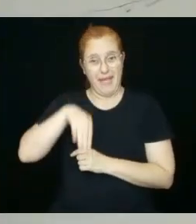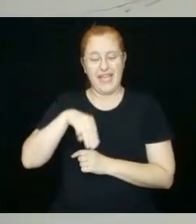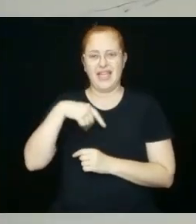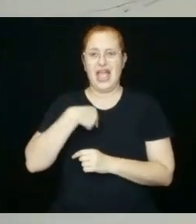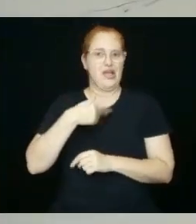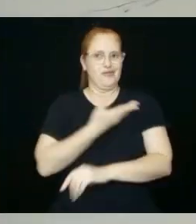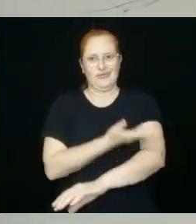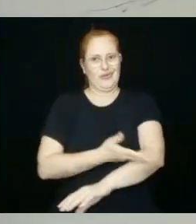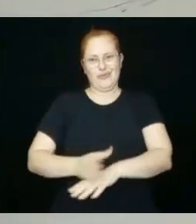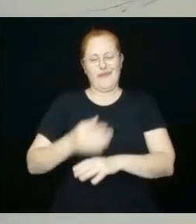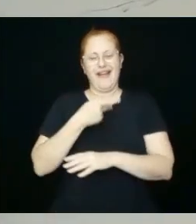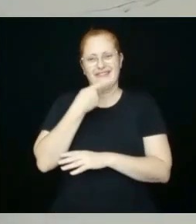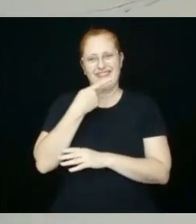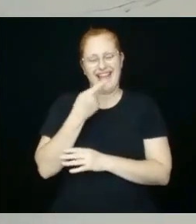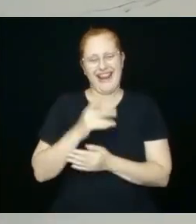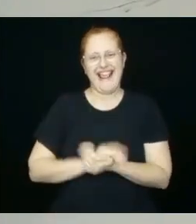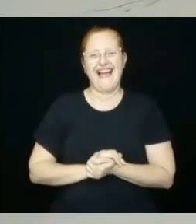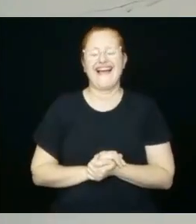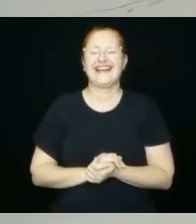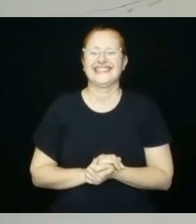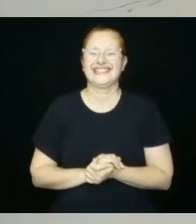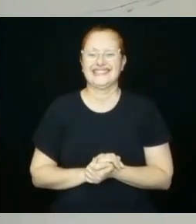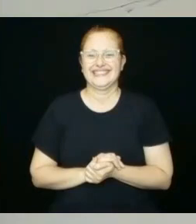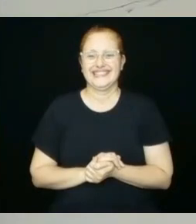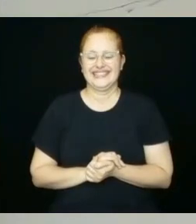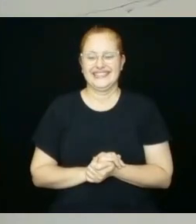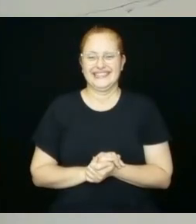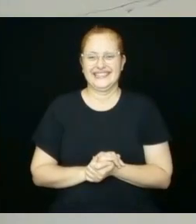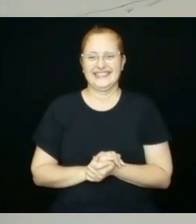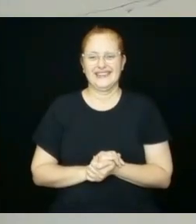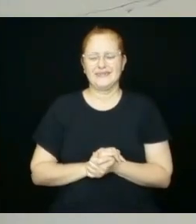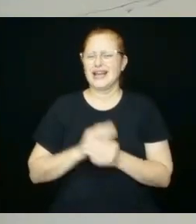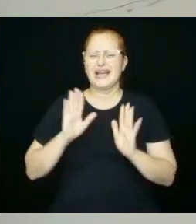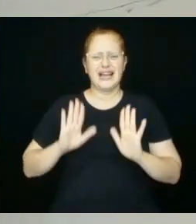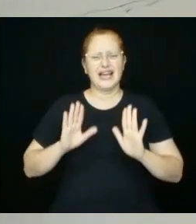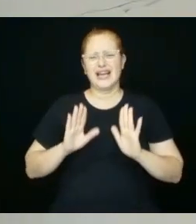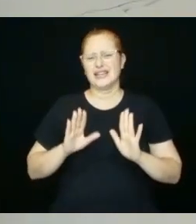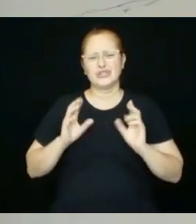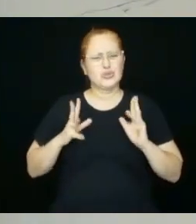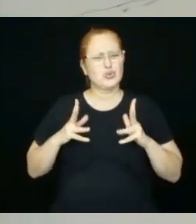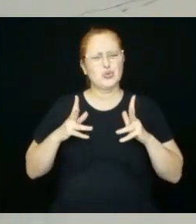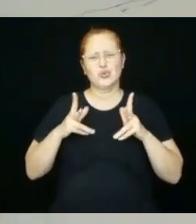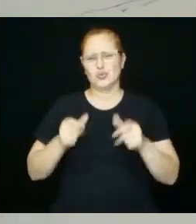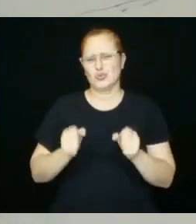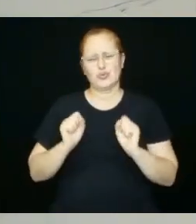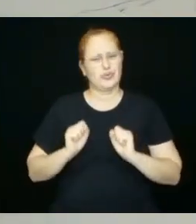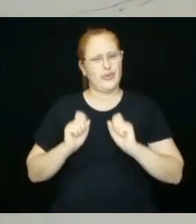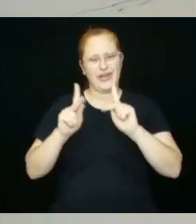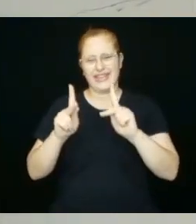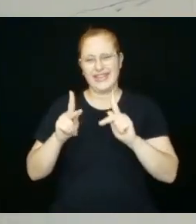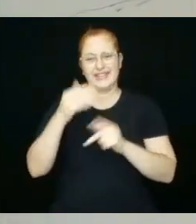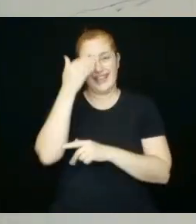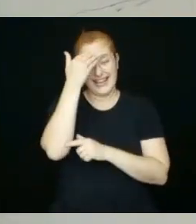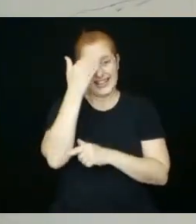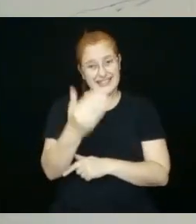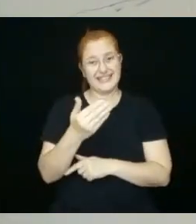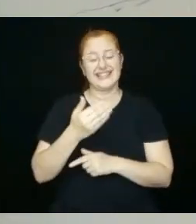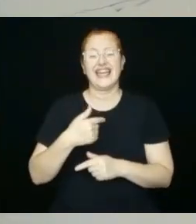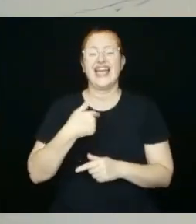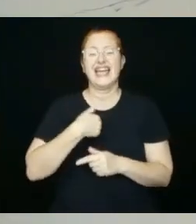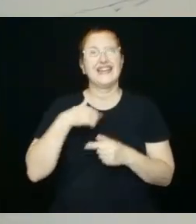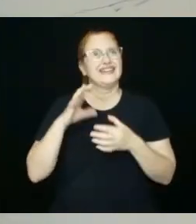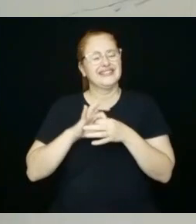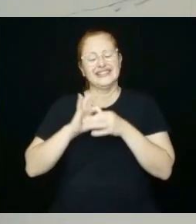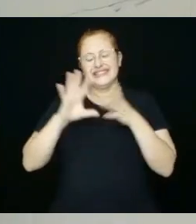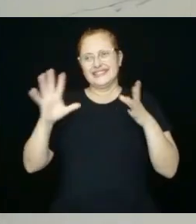Eu também. A gente estava mesmo que meio intimidado, mas deu tudo certo, eu acho. Deu tudo, acho que sim, né? Queria te agradecer, assim, me deixou